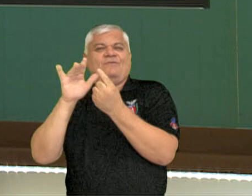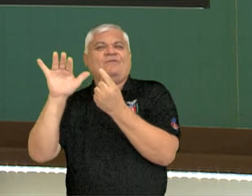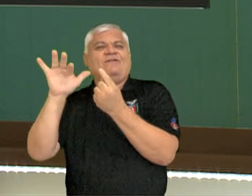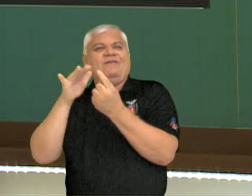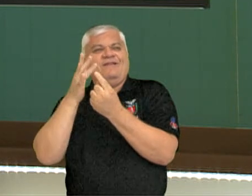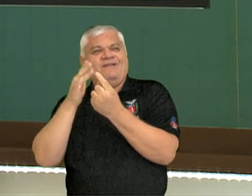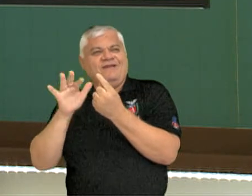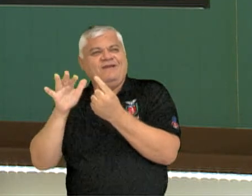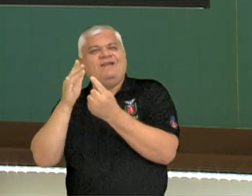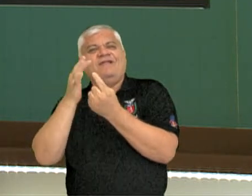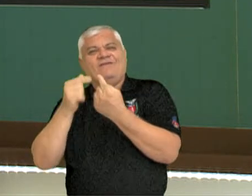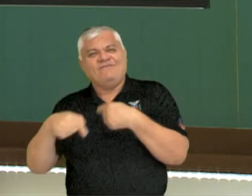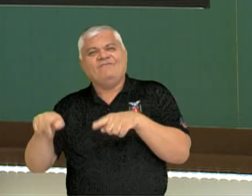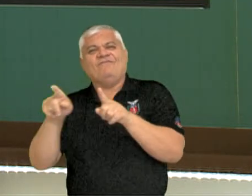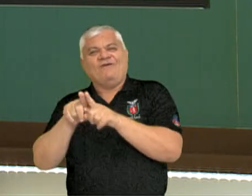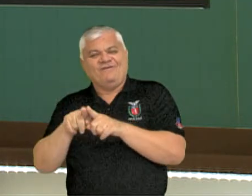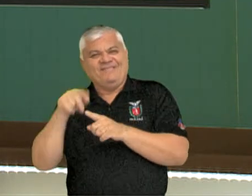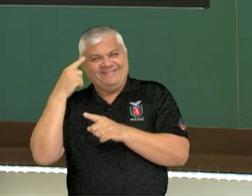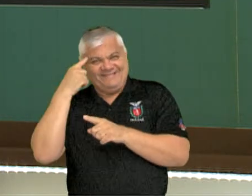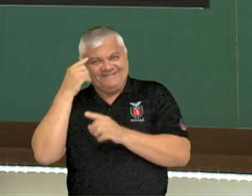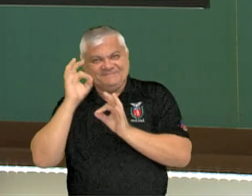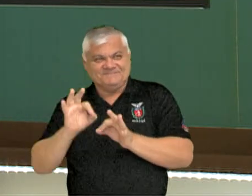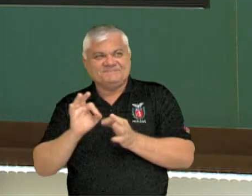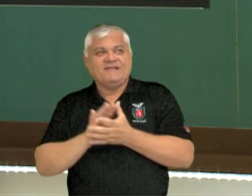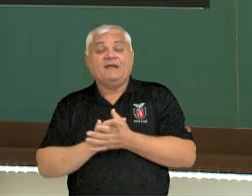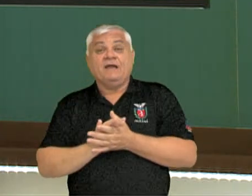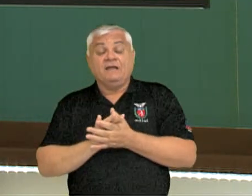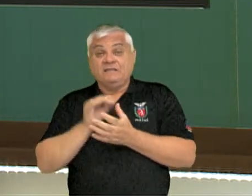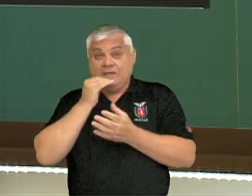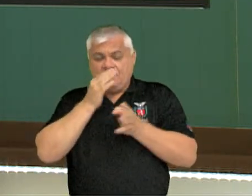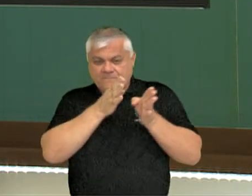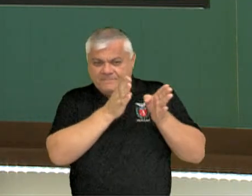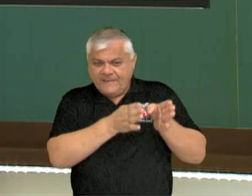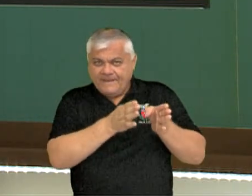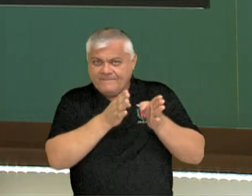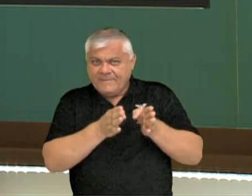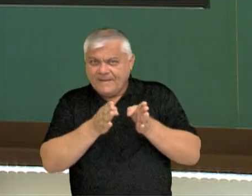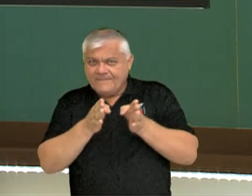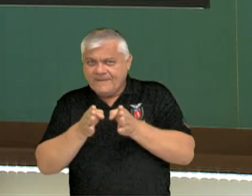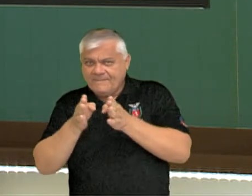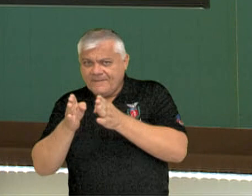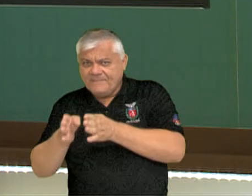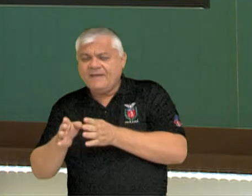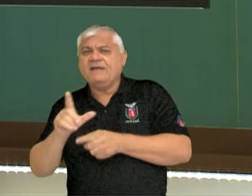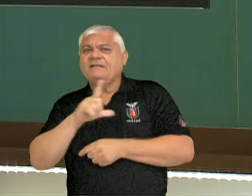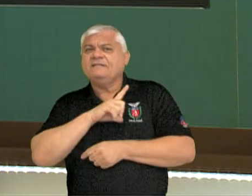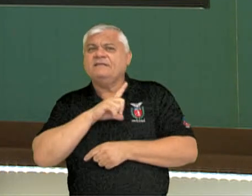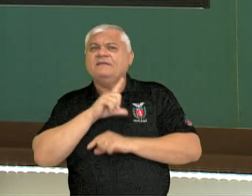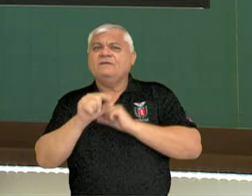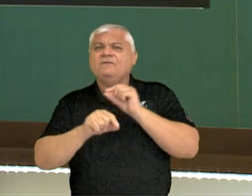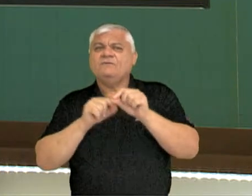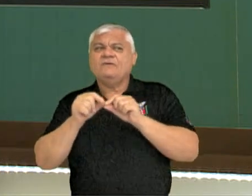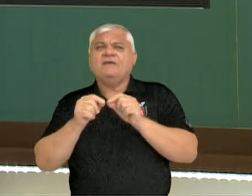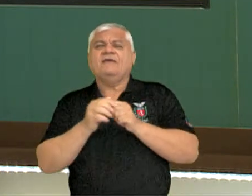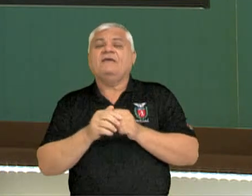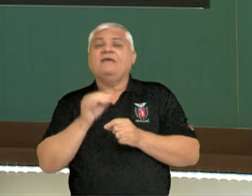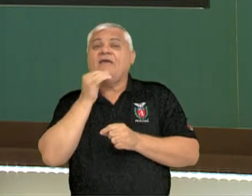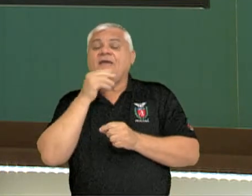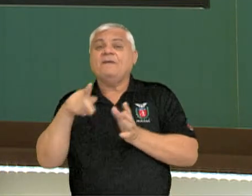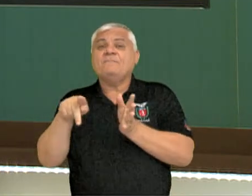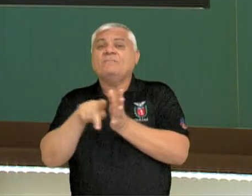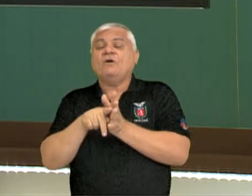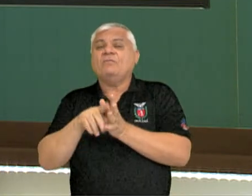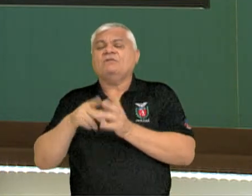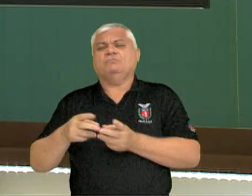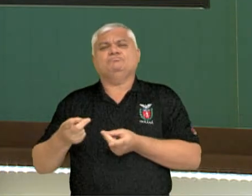esporófito, né, que é diploide, ok? Dentro das etapas entre gametófito e esporófito, o gametófito que é a fase